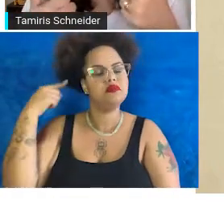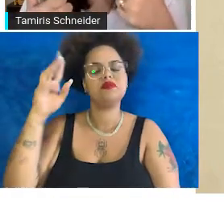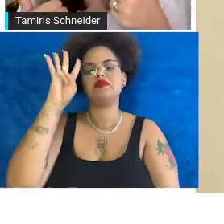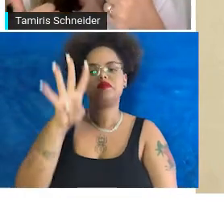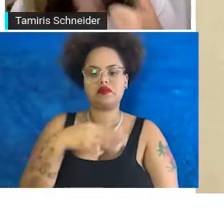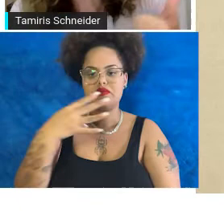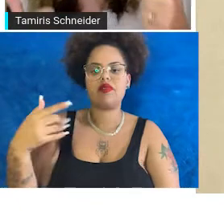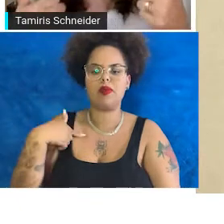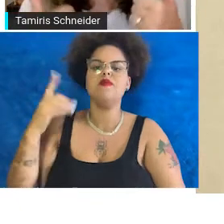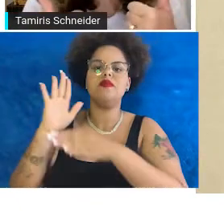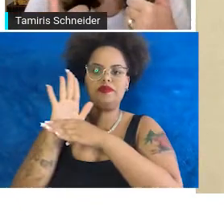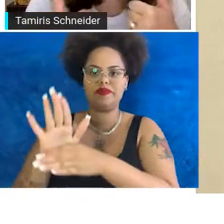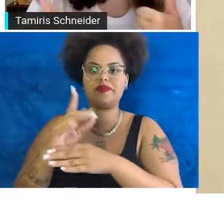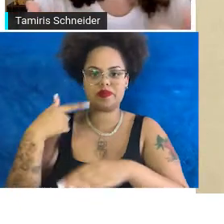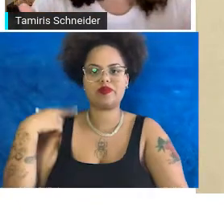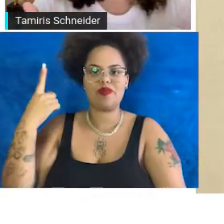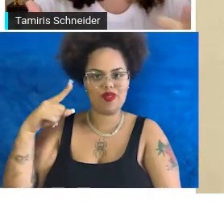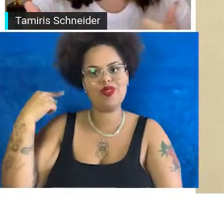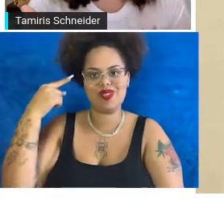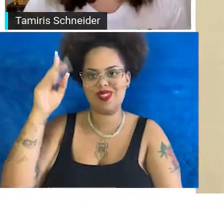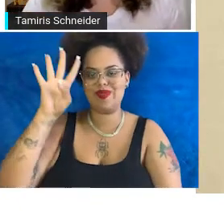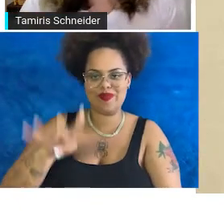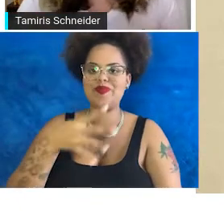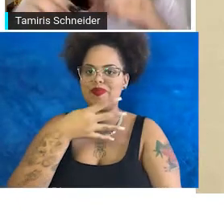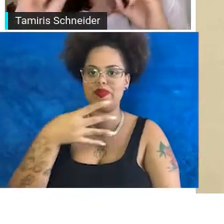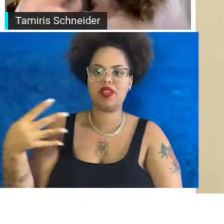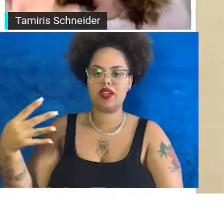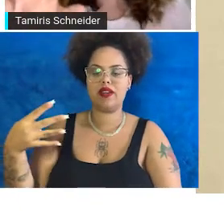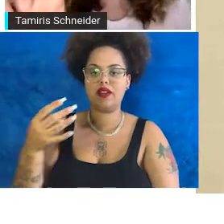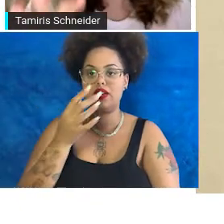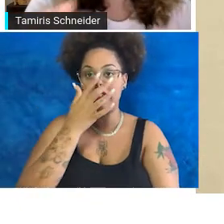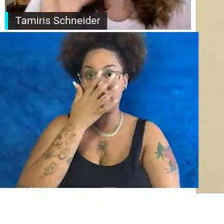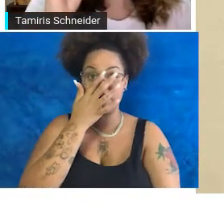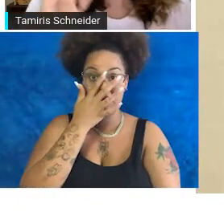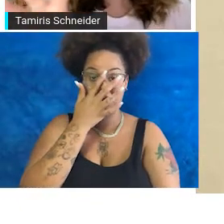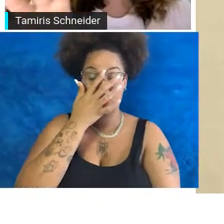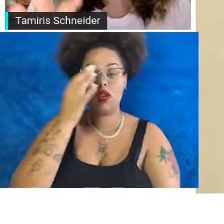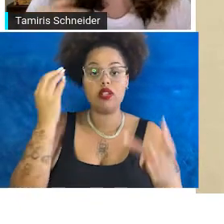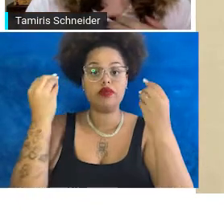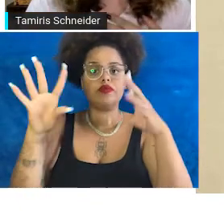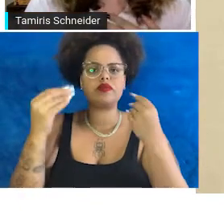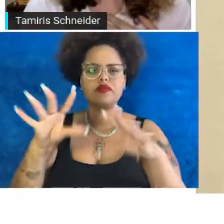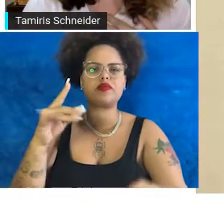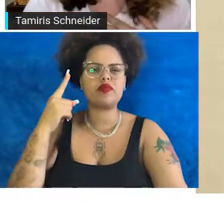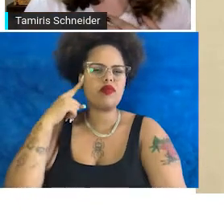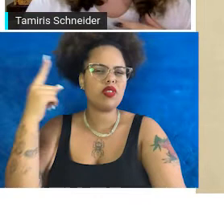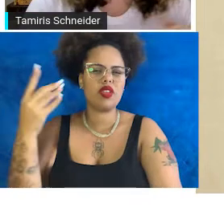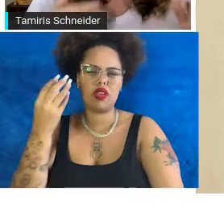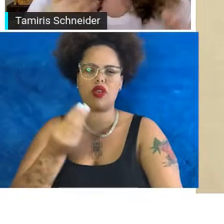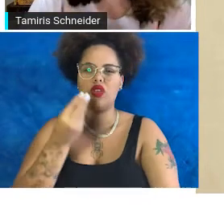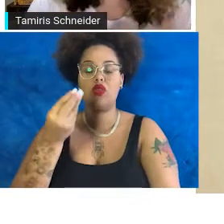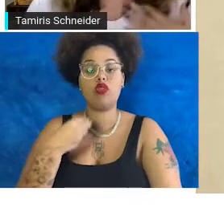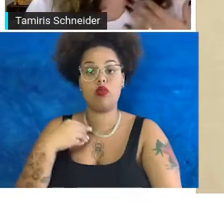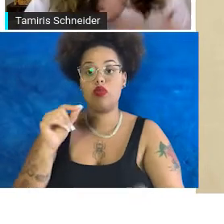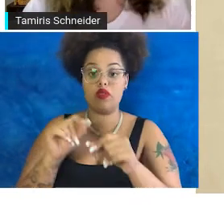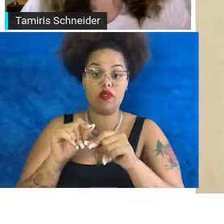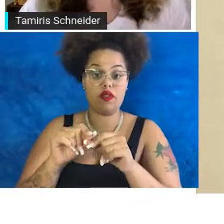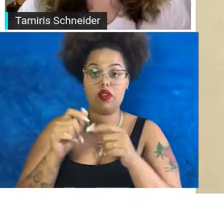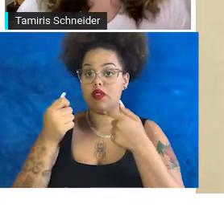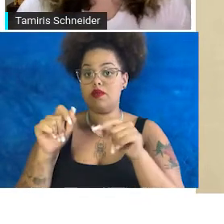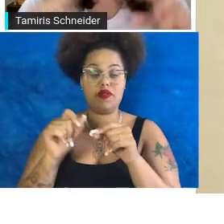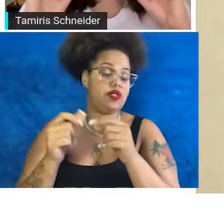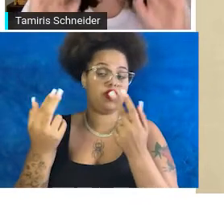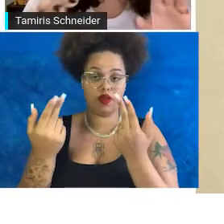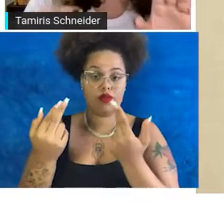Eu apoio, porque eu sou a louca das planilhas. Então aqui eu joguei algumas ideias de como eu faço. Você não precisa fazer